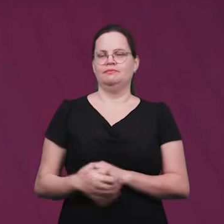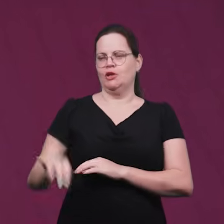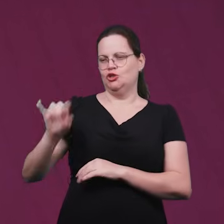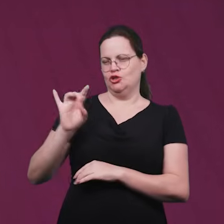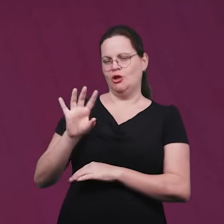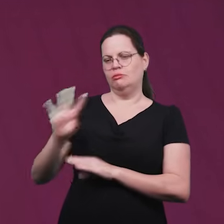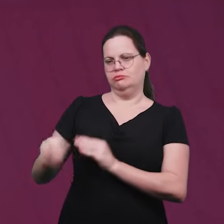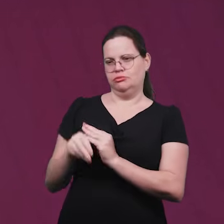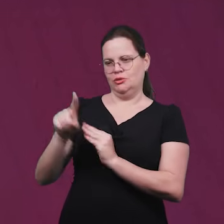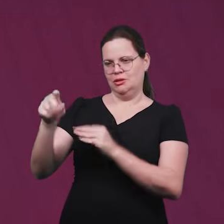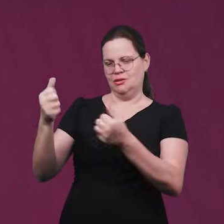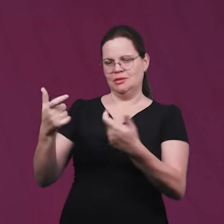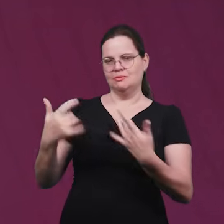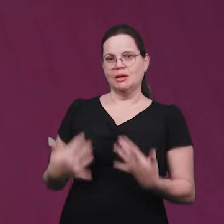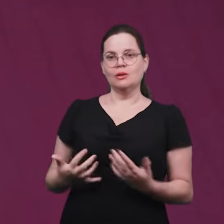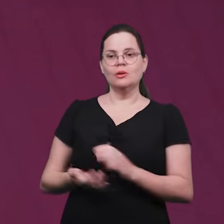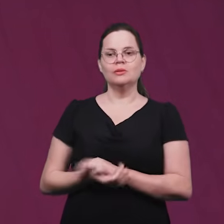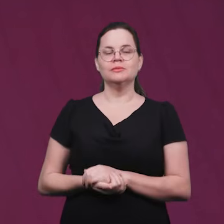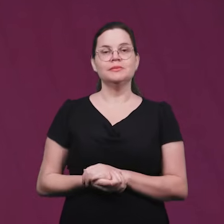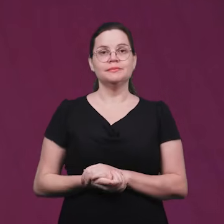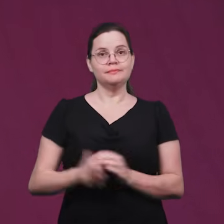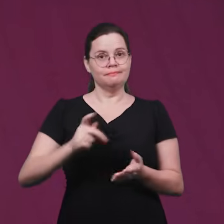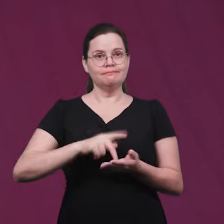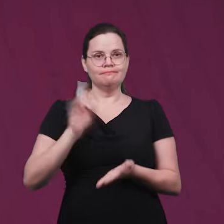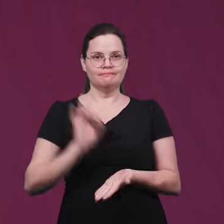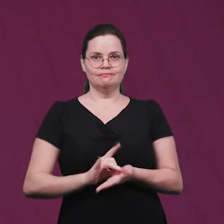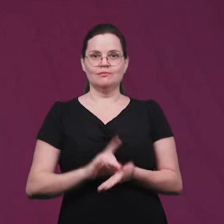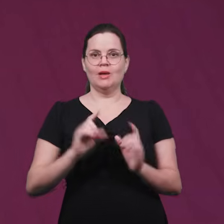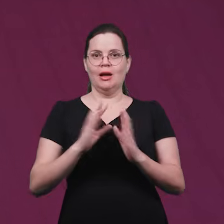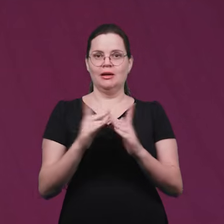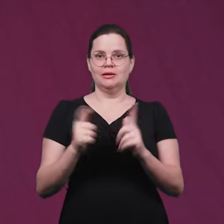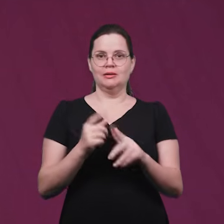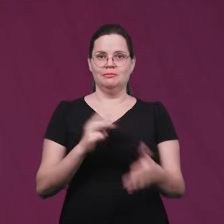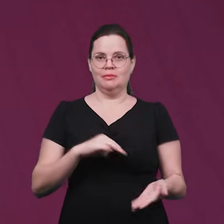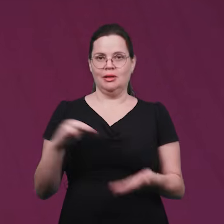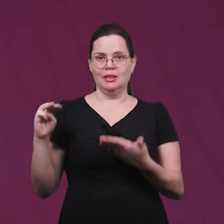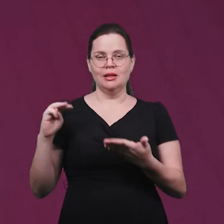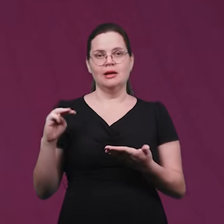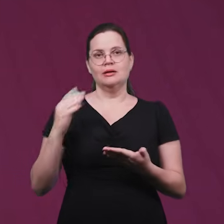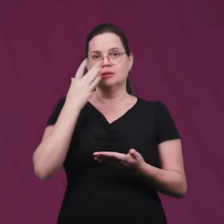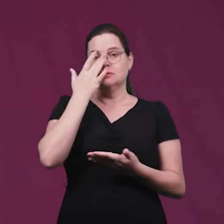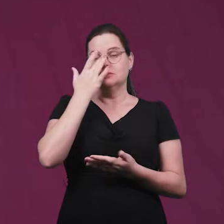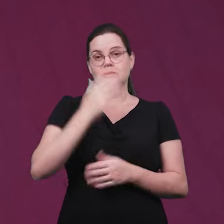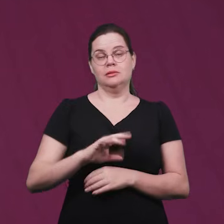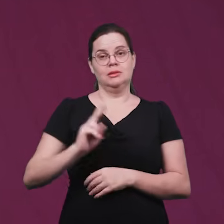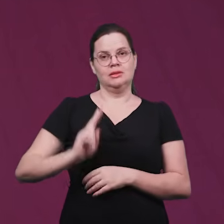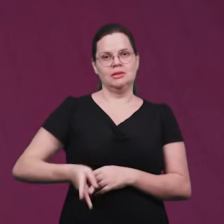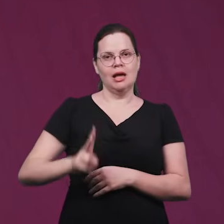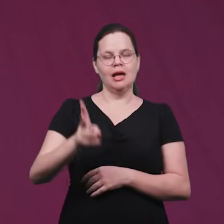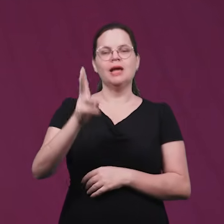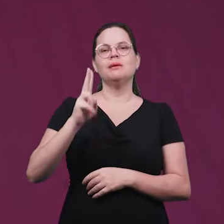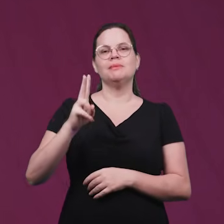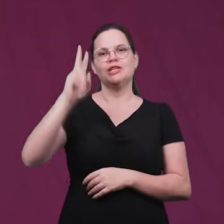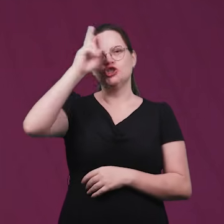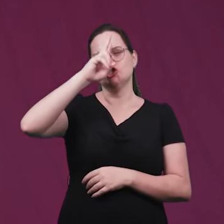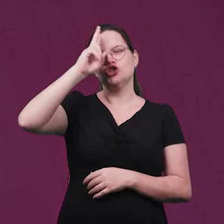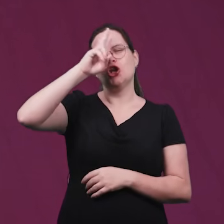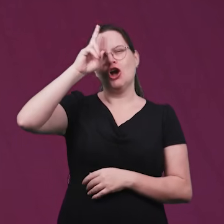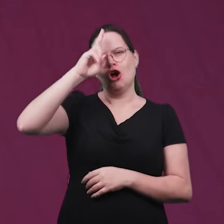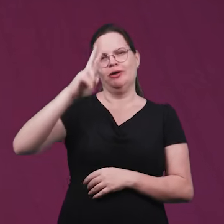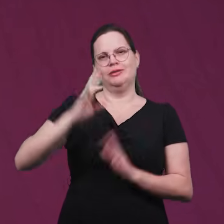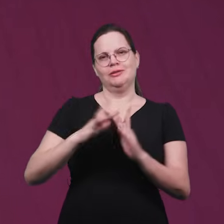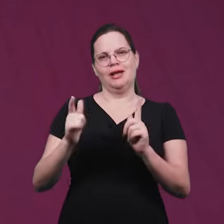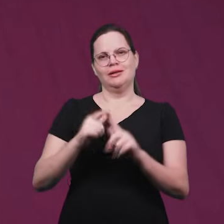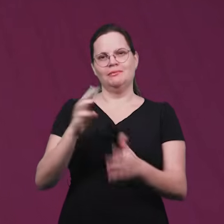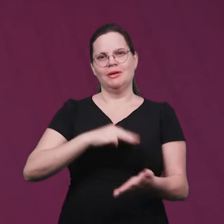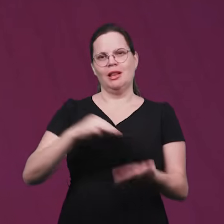somente comentando o que você acabou de afirmar, de fato, a Igreja Cristã Maranata, ao longo da sua